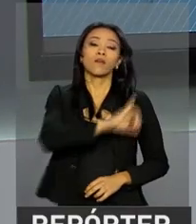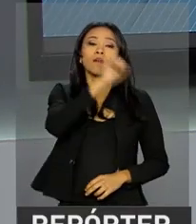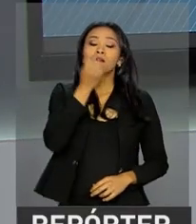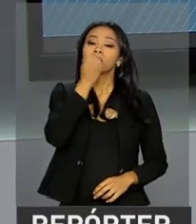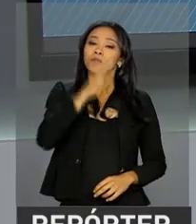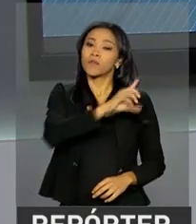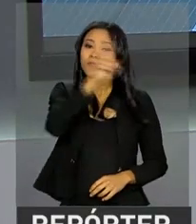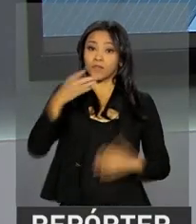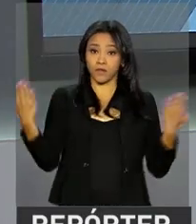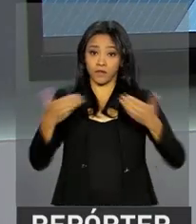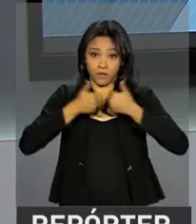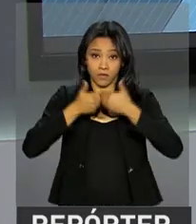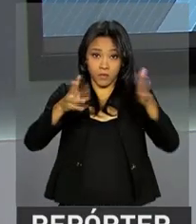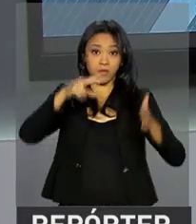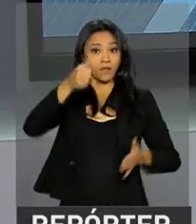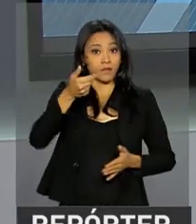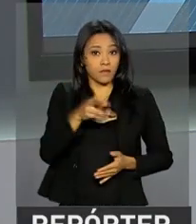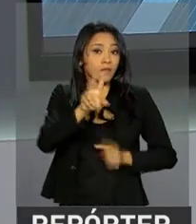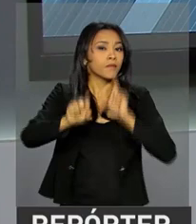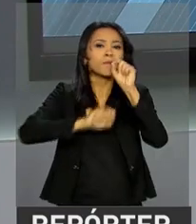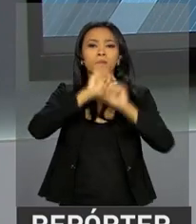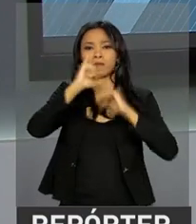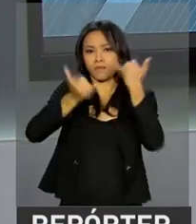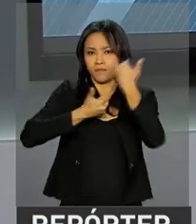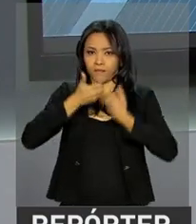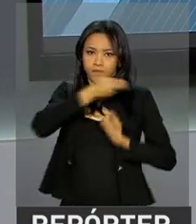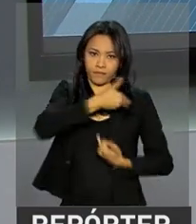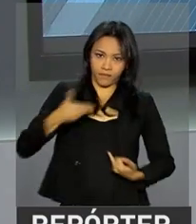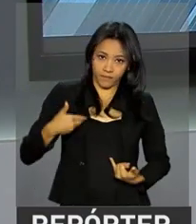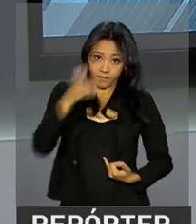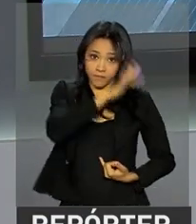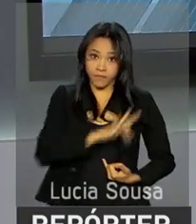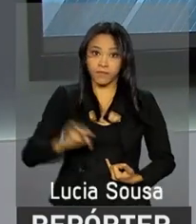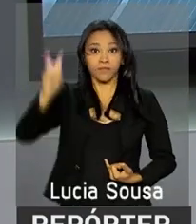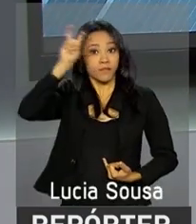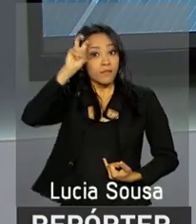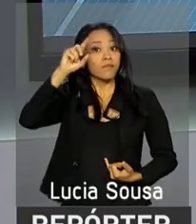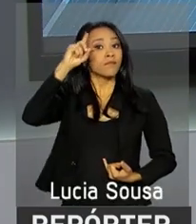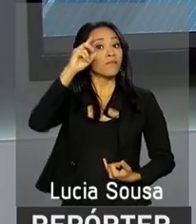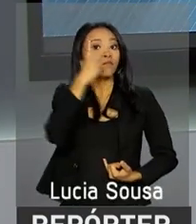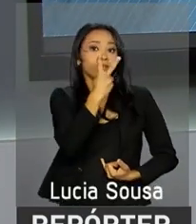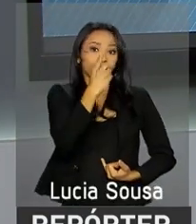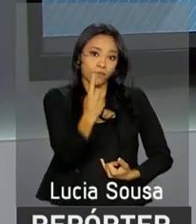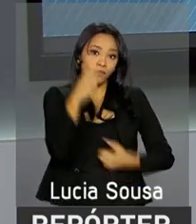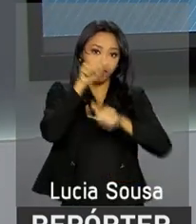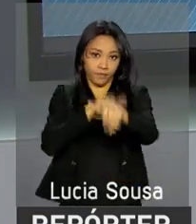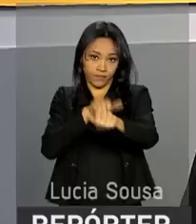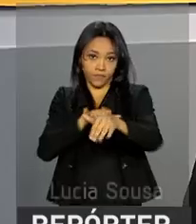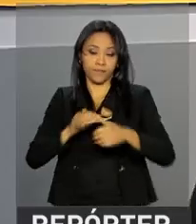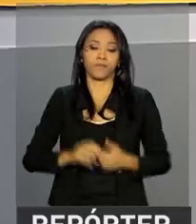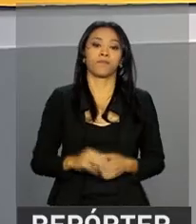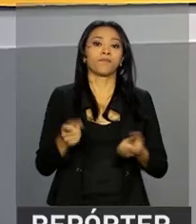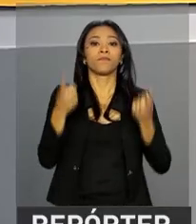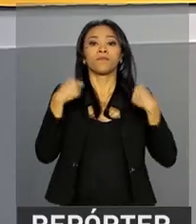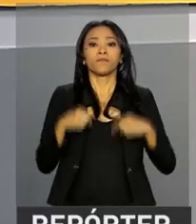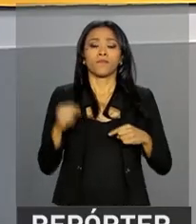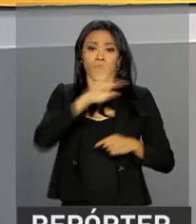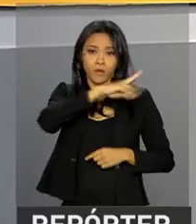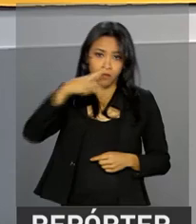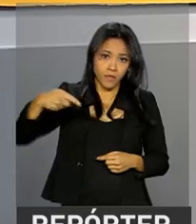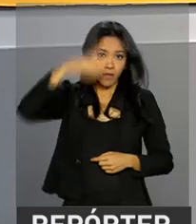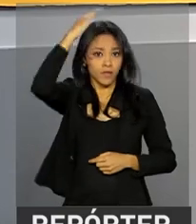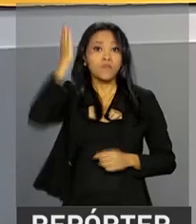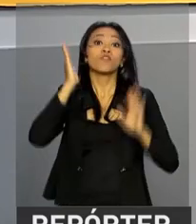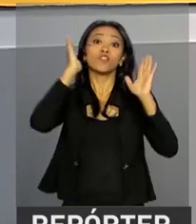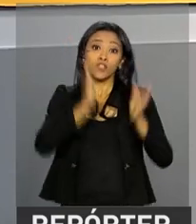Olá, bom dia. Começa agora o repórter NBR com as notícias do governo federal desta quinta-feira, 21 de setembro. O presidente Michel